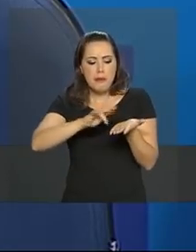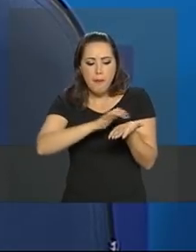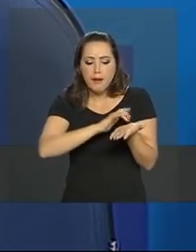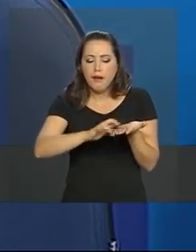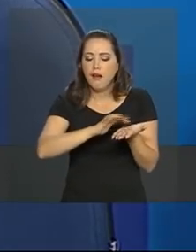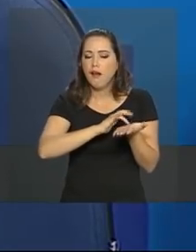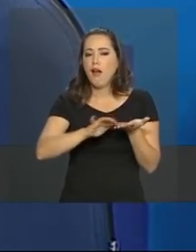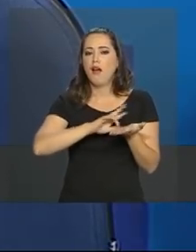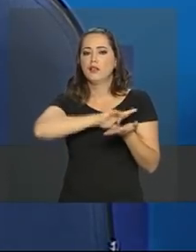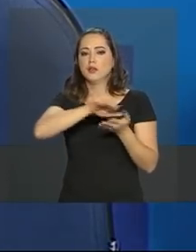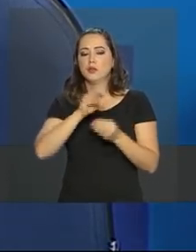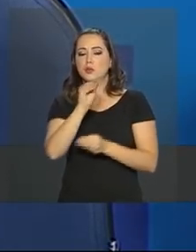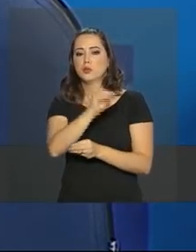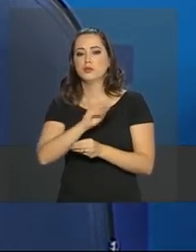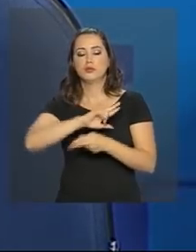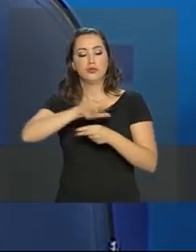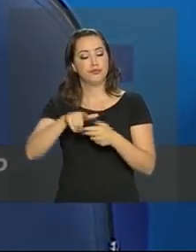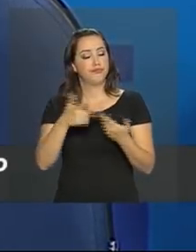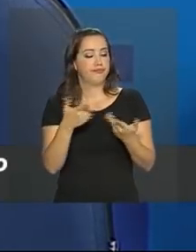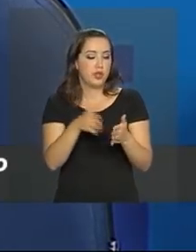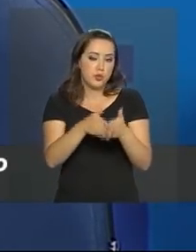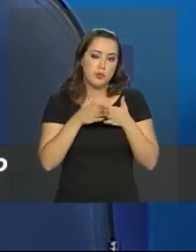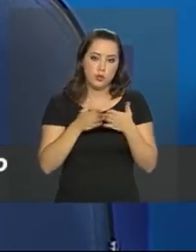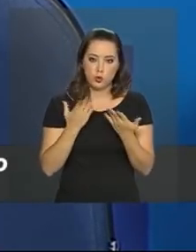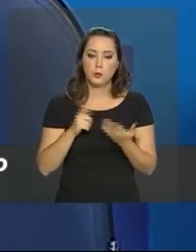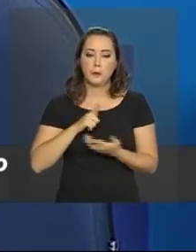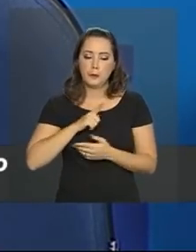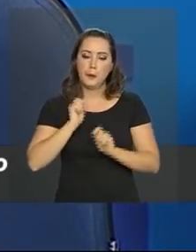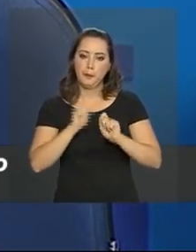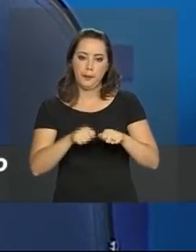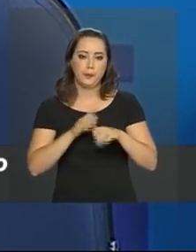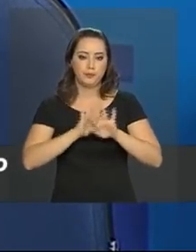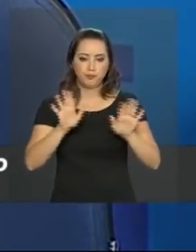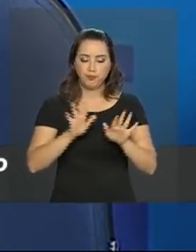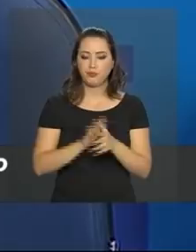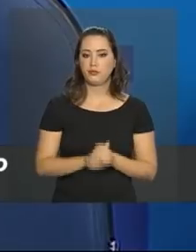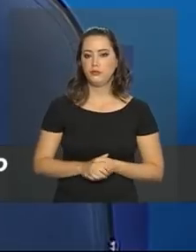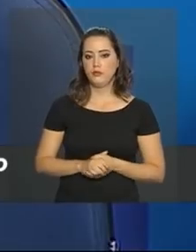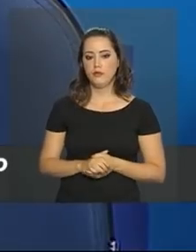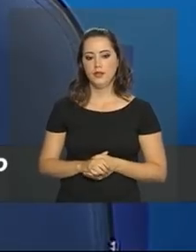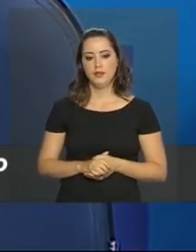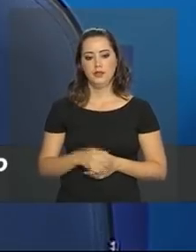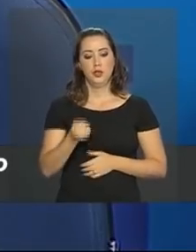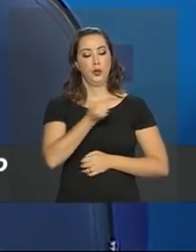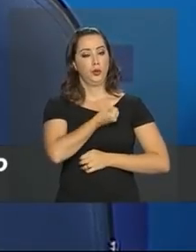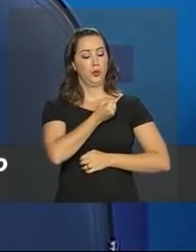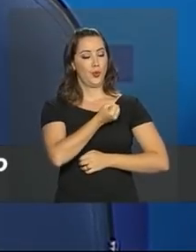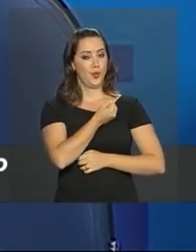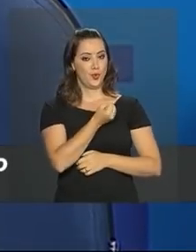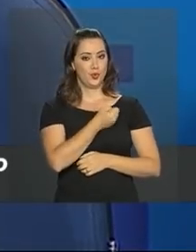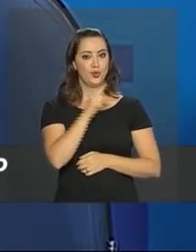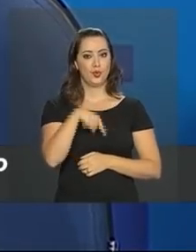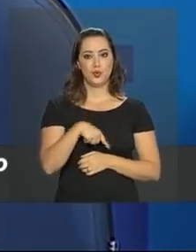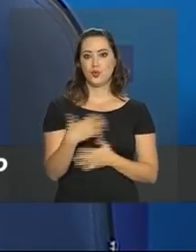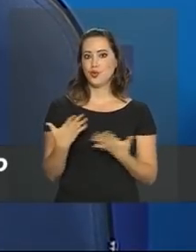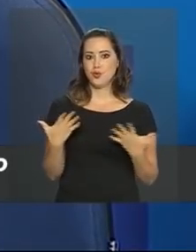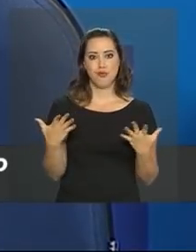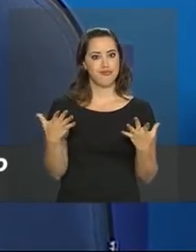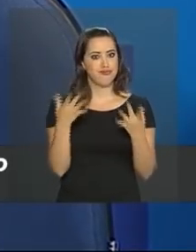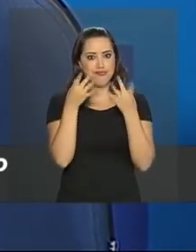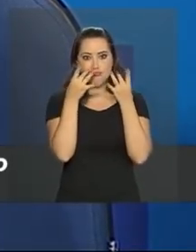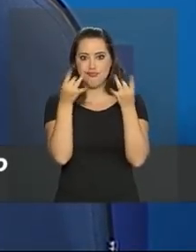não é bom os números nessa logística eles são ministro assustadores